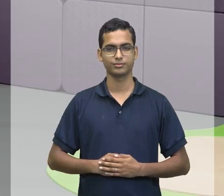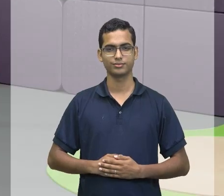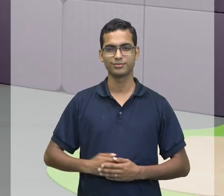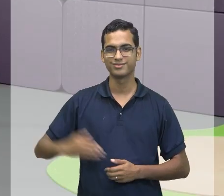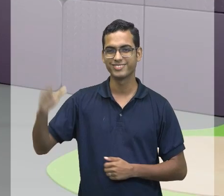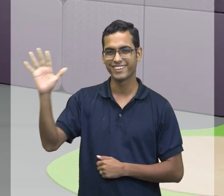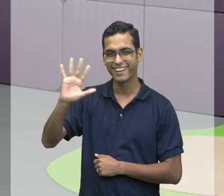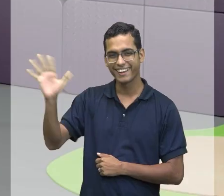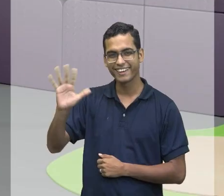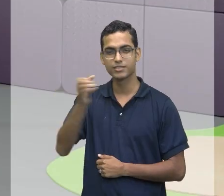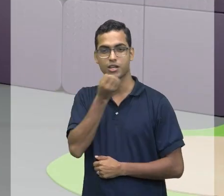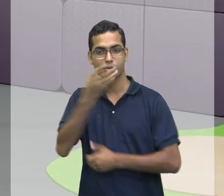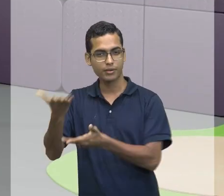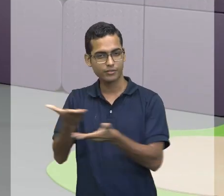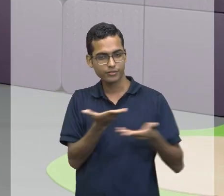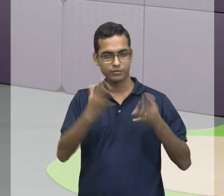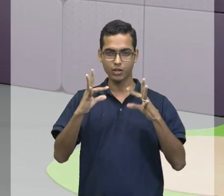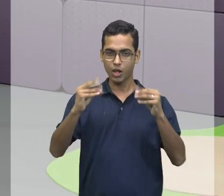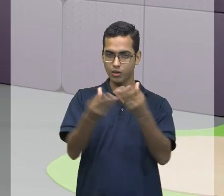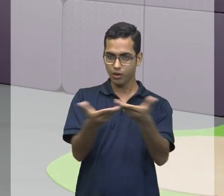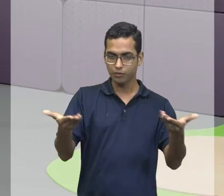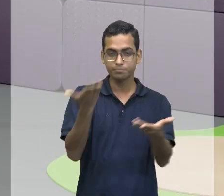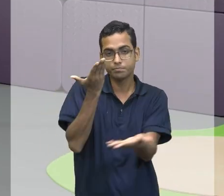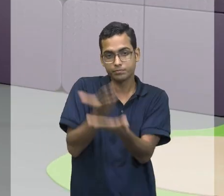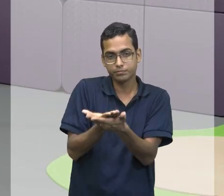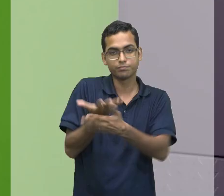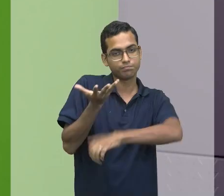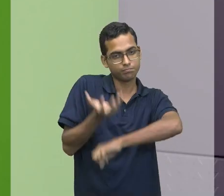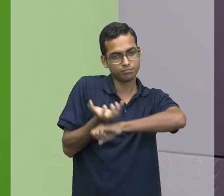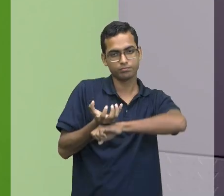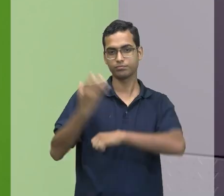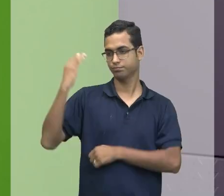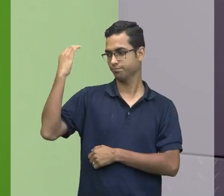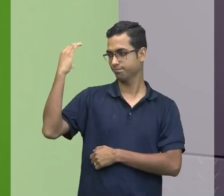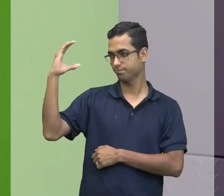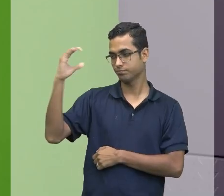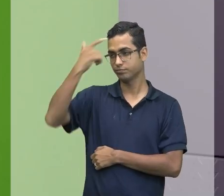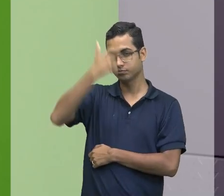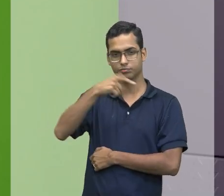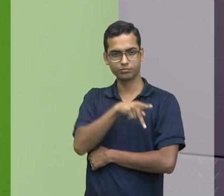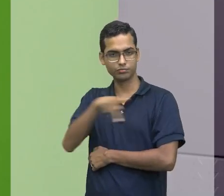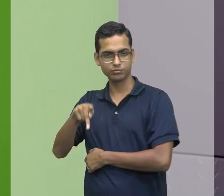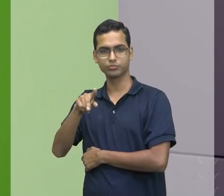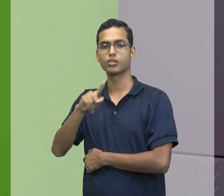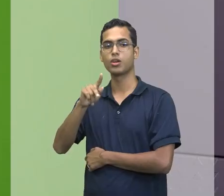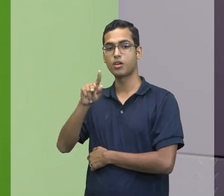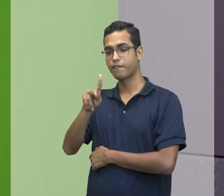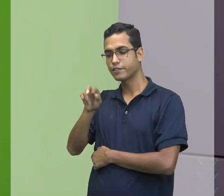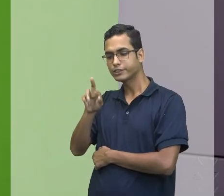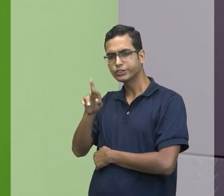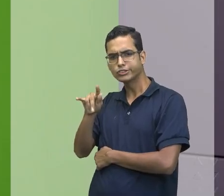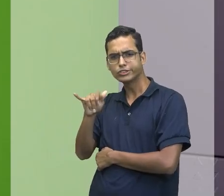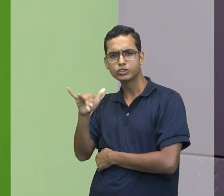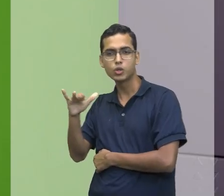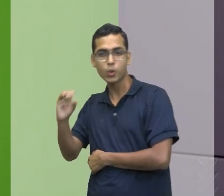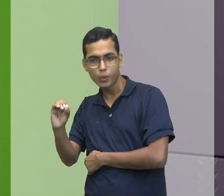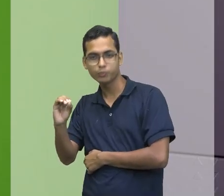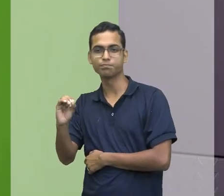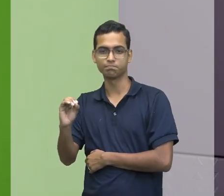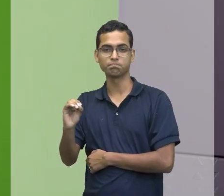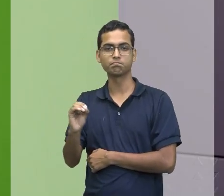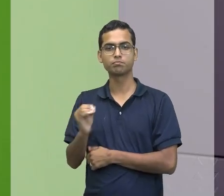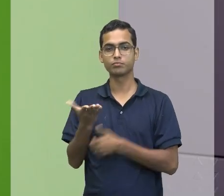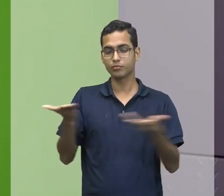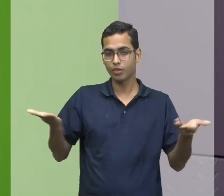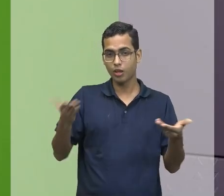Olá, sejam todos muito bem-vindos a mais uma aula de ciências. Eu sou o professor Virgílio Guedes e a partir de agora vocês vão acompanhar